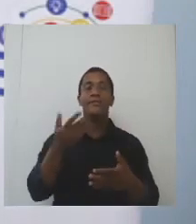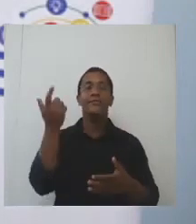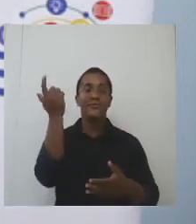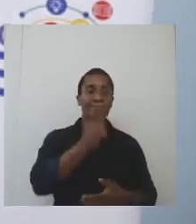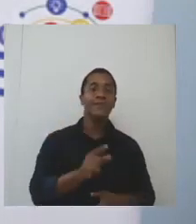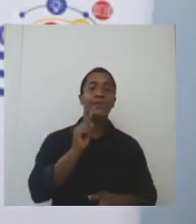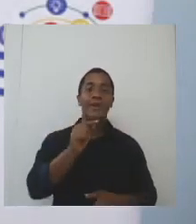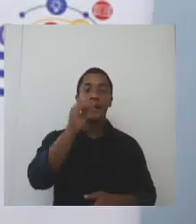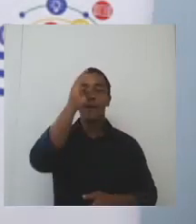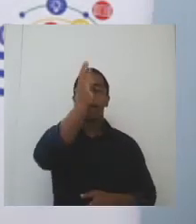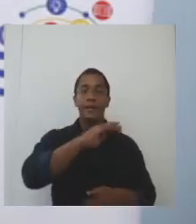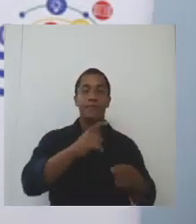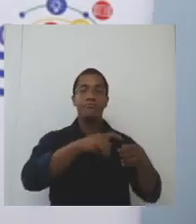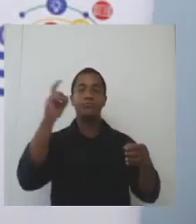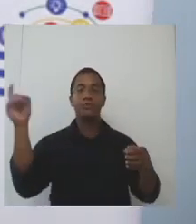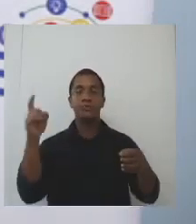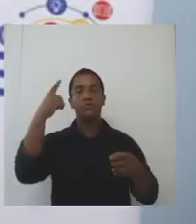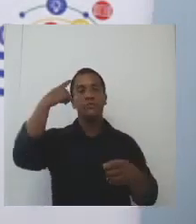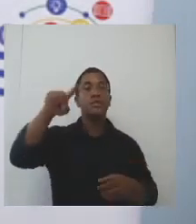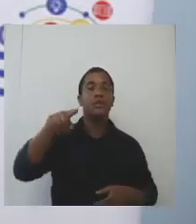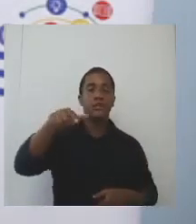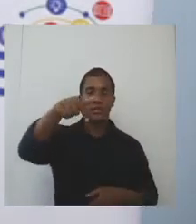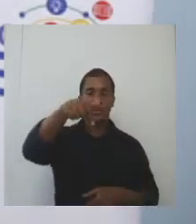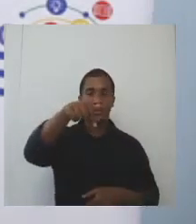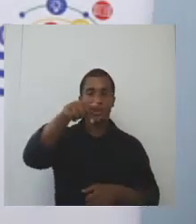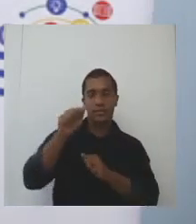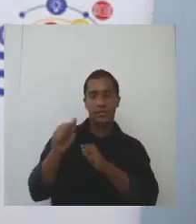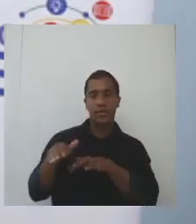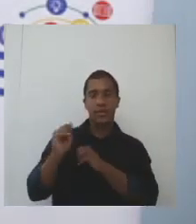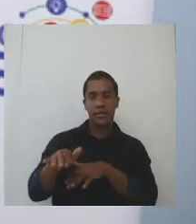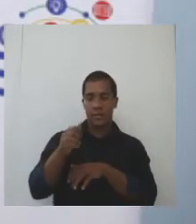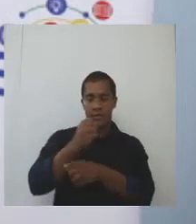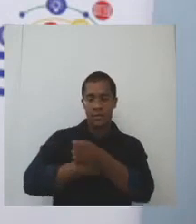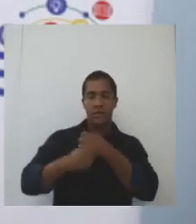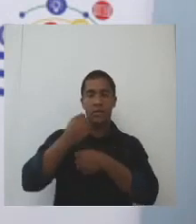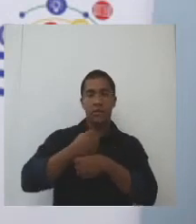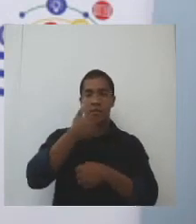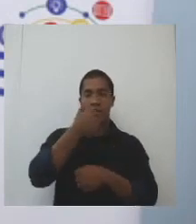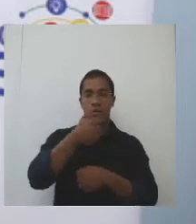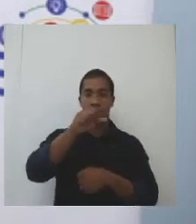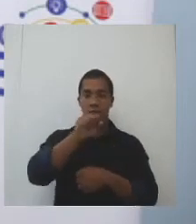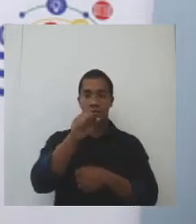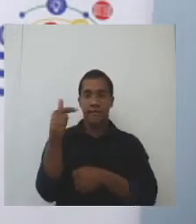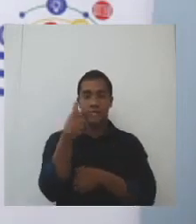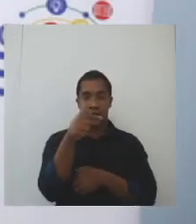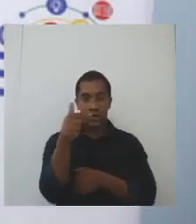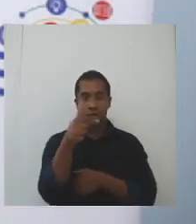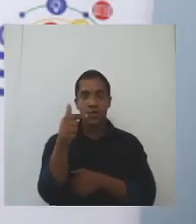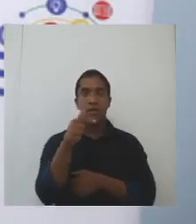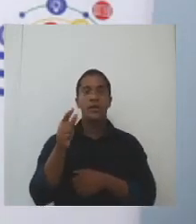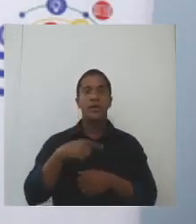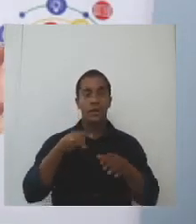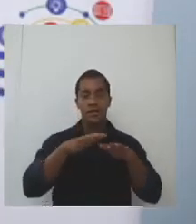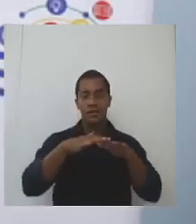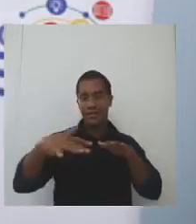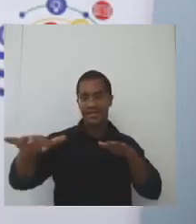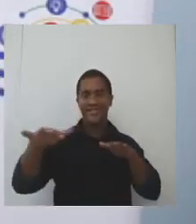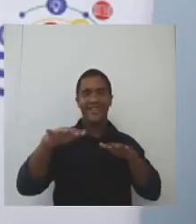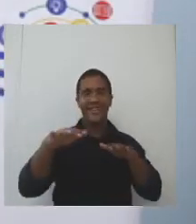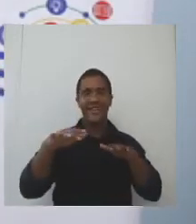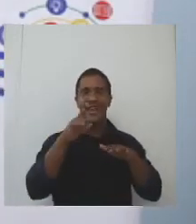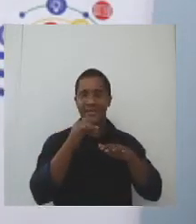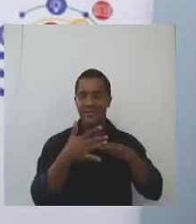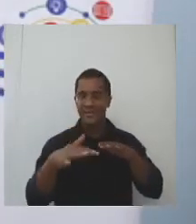independência, no famoso 7 de setembro de 1822, às margens do Riacho do Ipiranga. Dom Pedro,